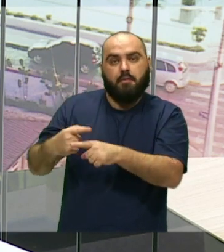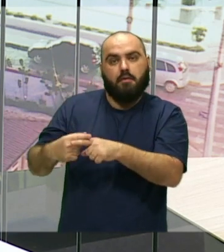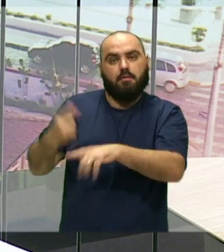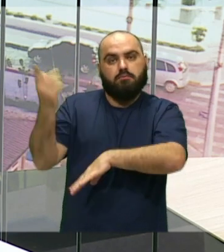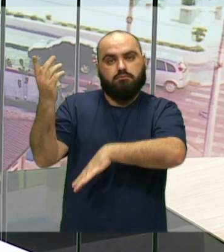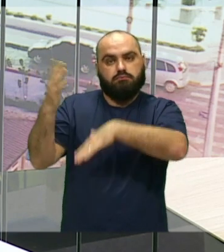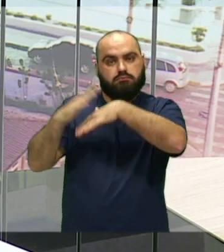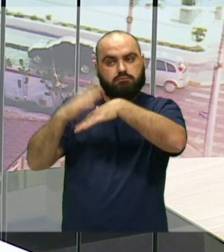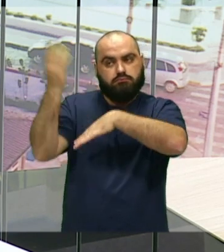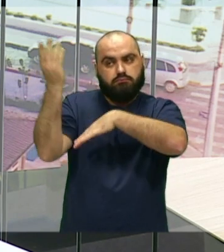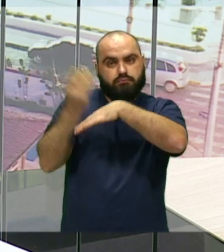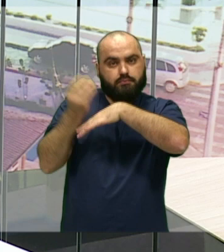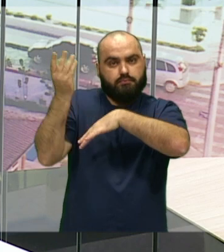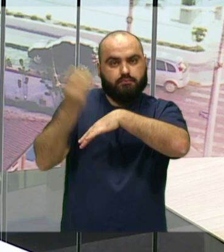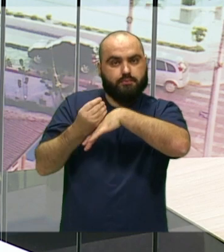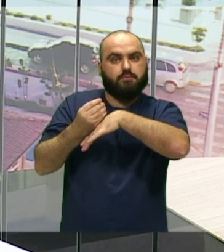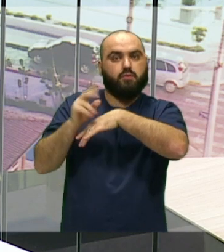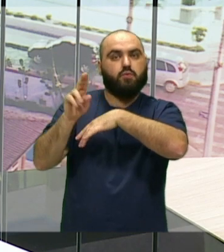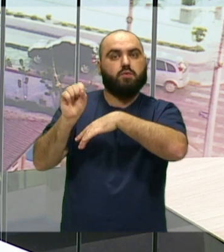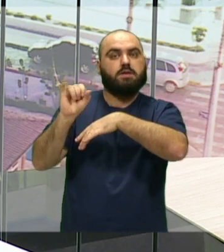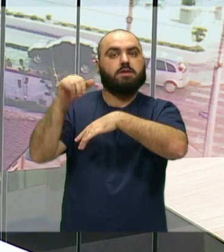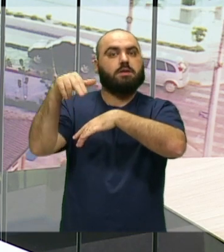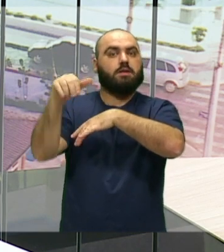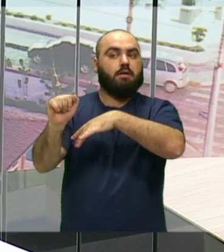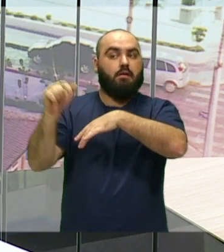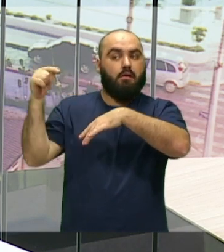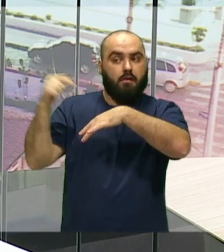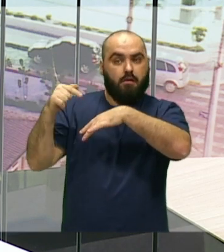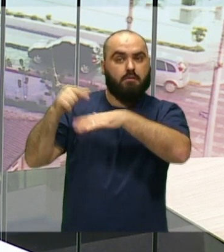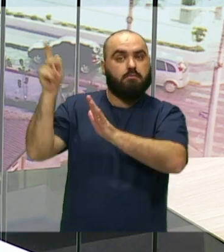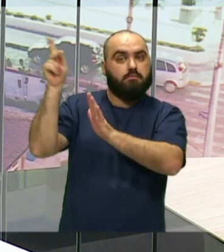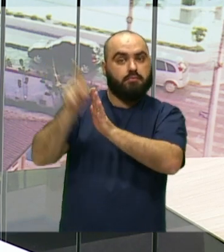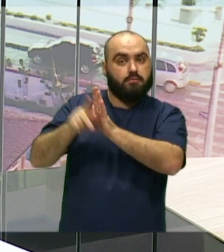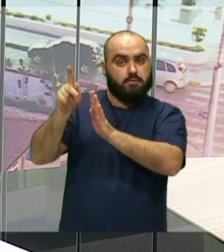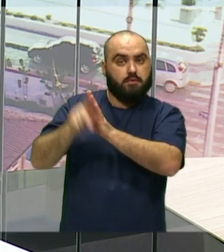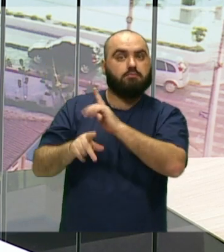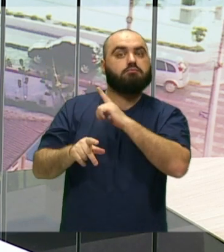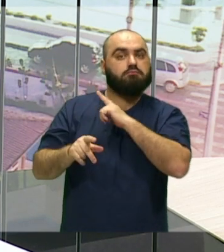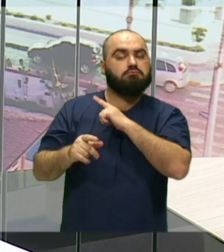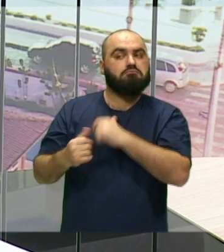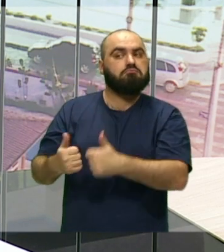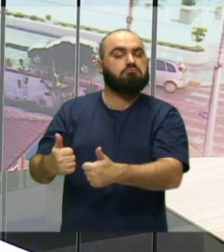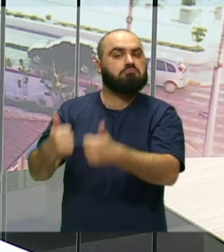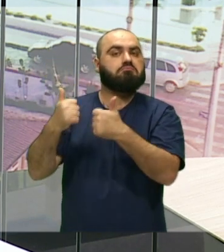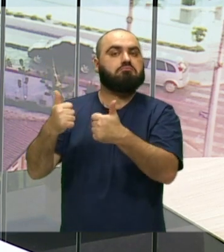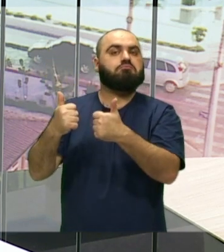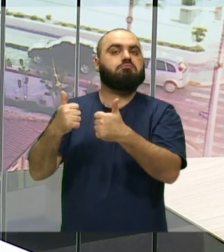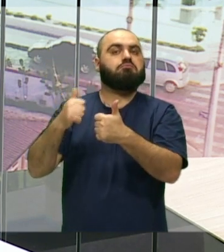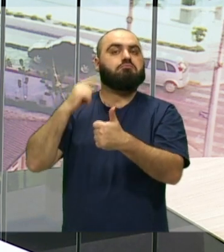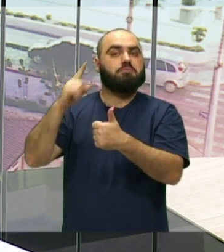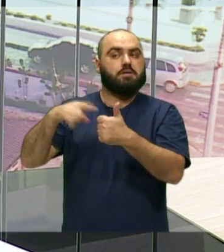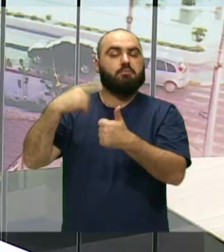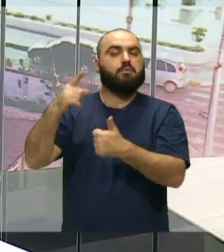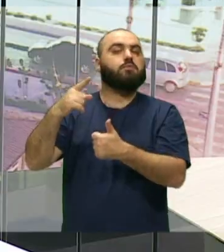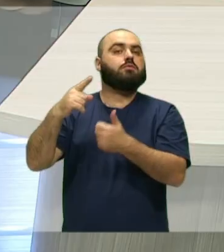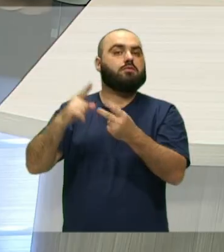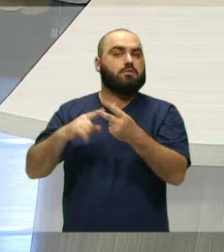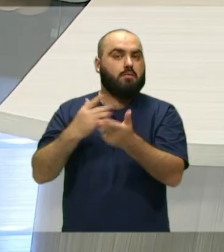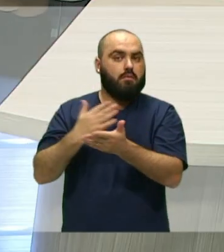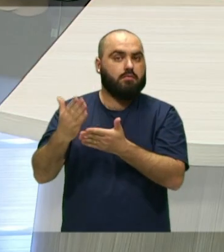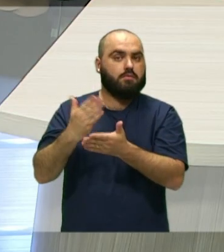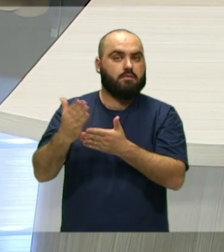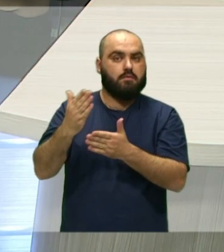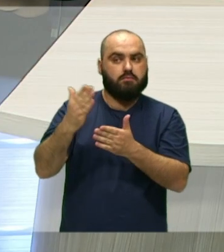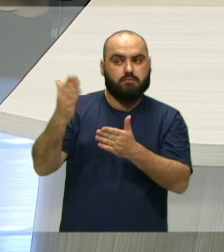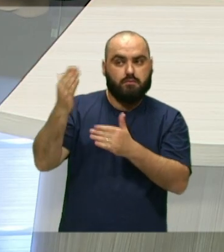né Eh né esse projeto foi específico depois ele a usina entrou nesse programa de eficiência